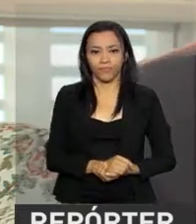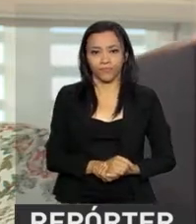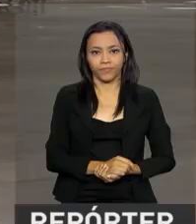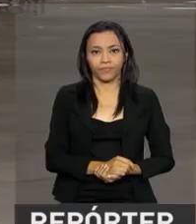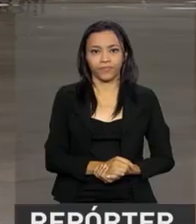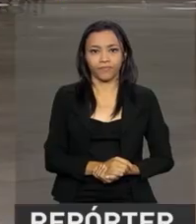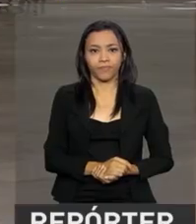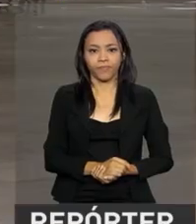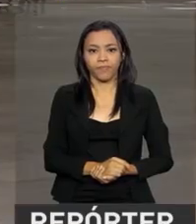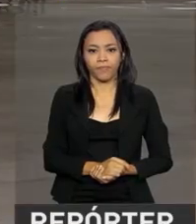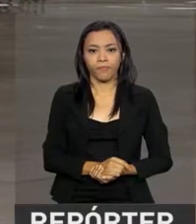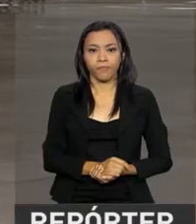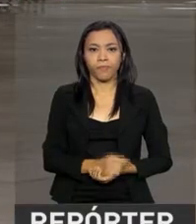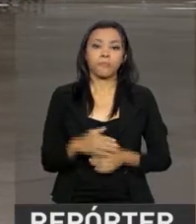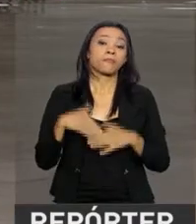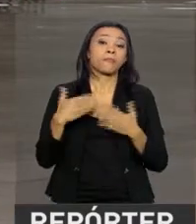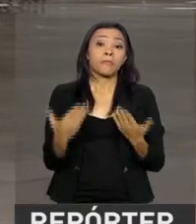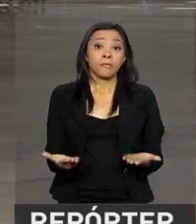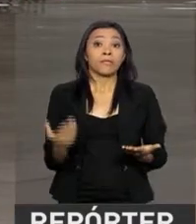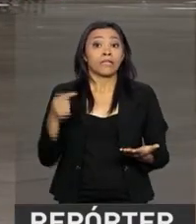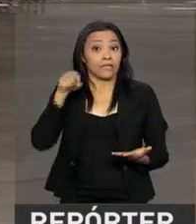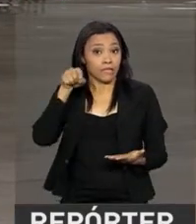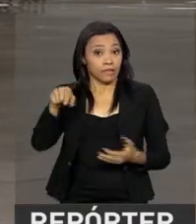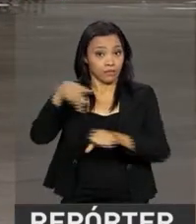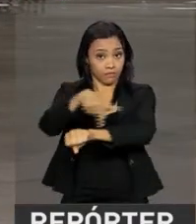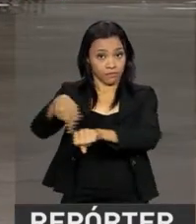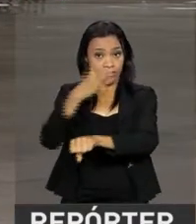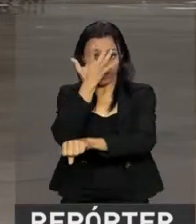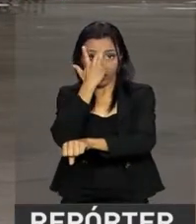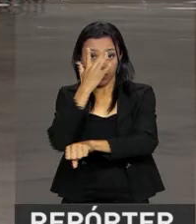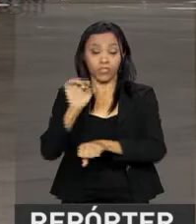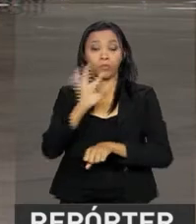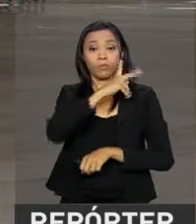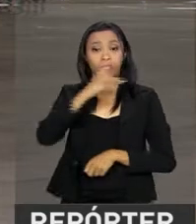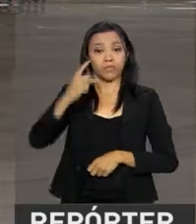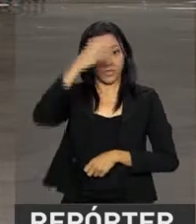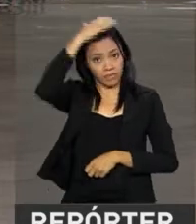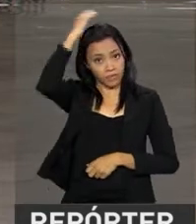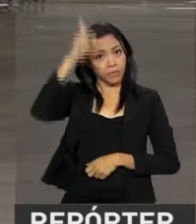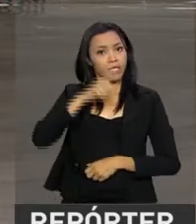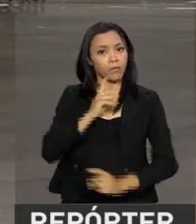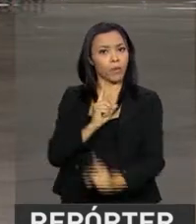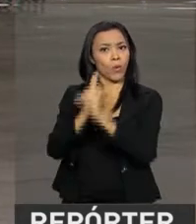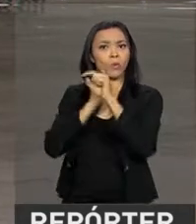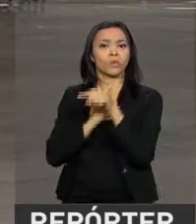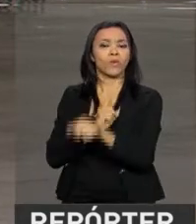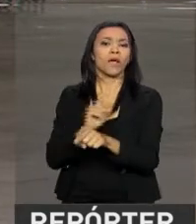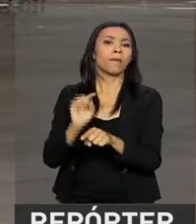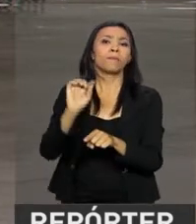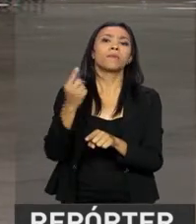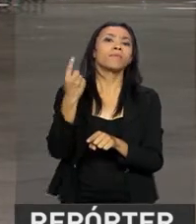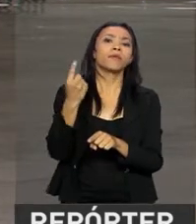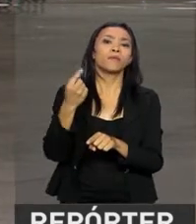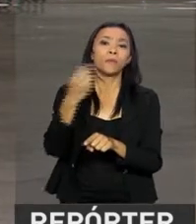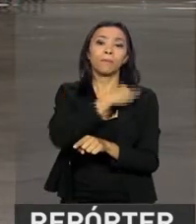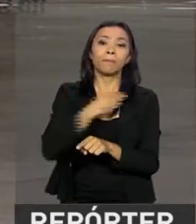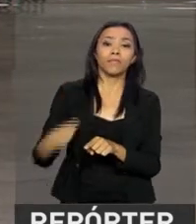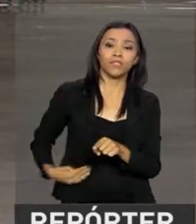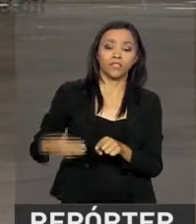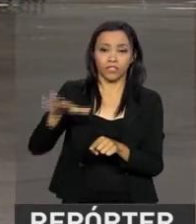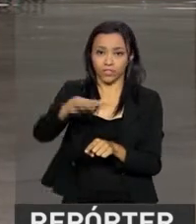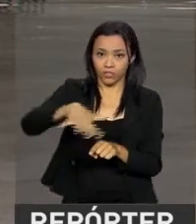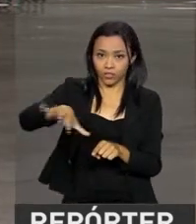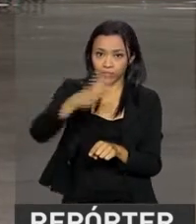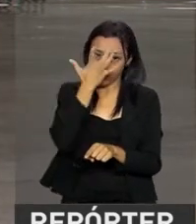tinto e ainda na índia o presidente michel temer tem encontro bilateral com o primeiro-ministro indiano na área andré